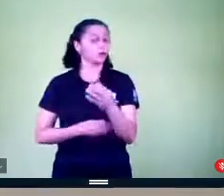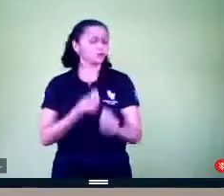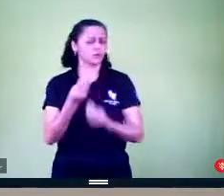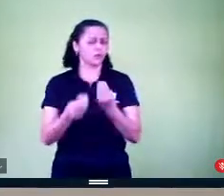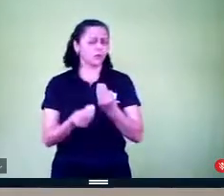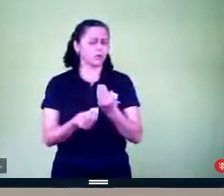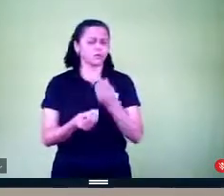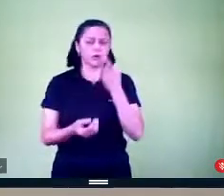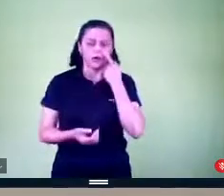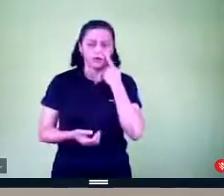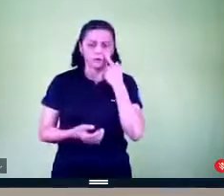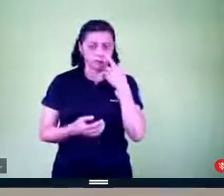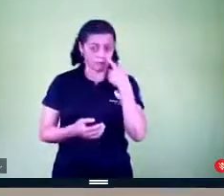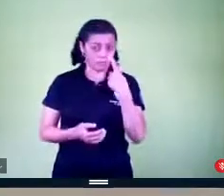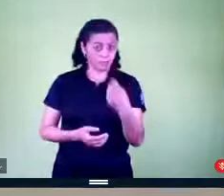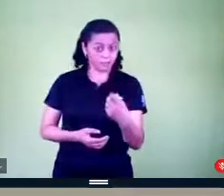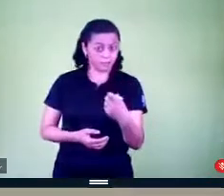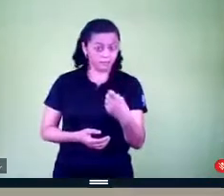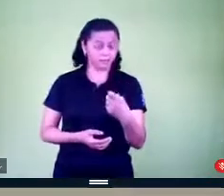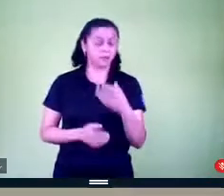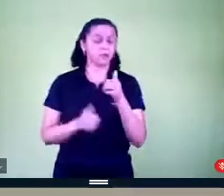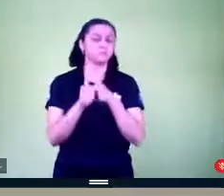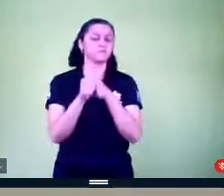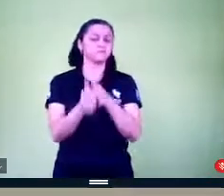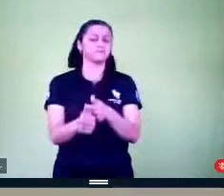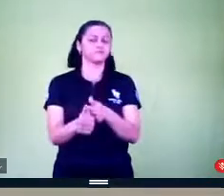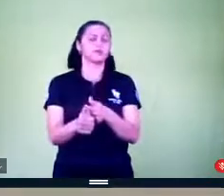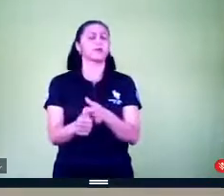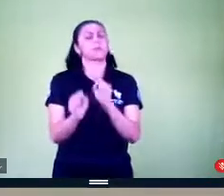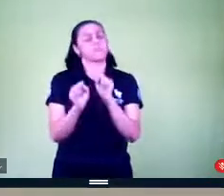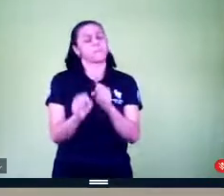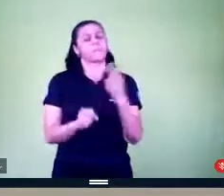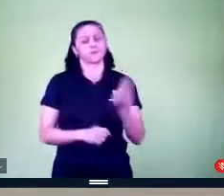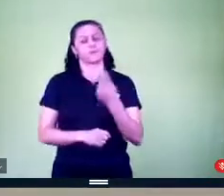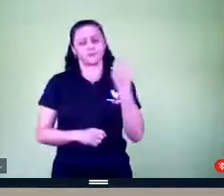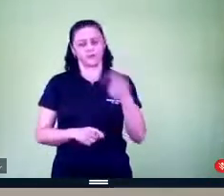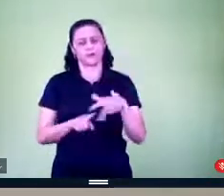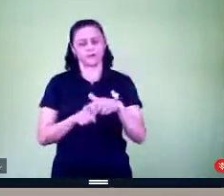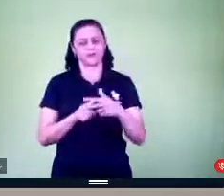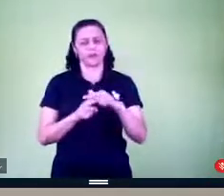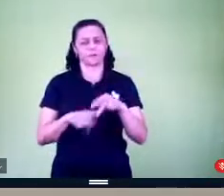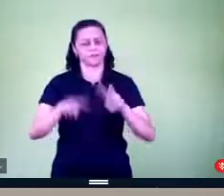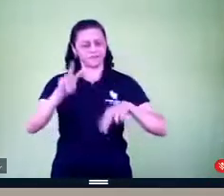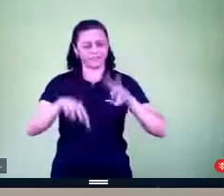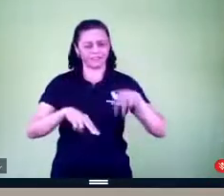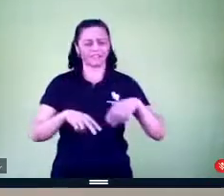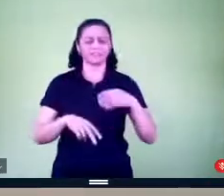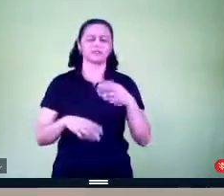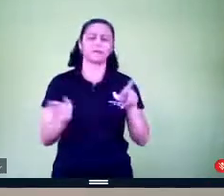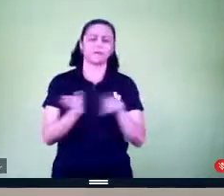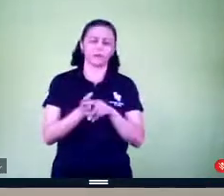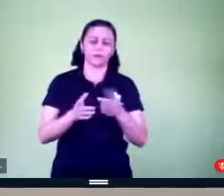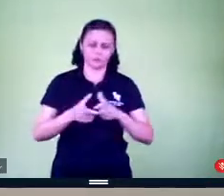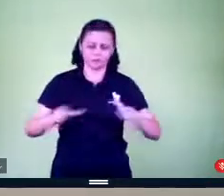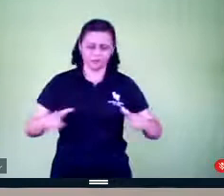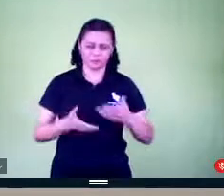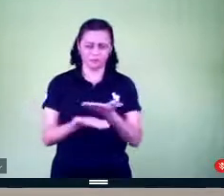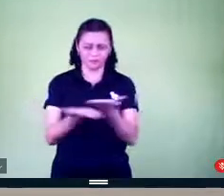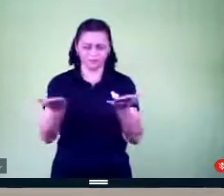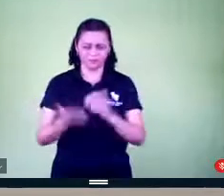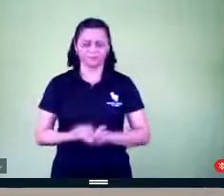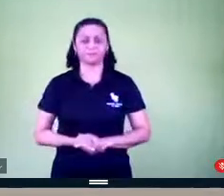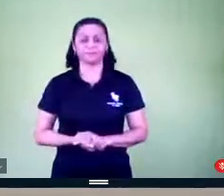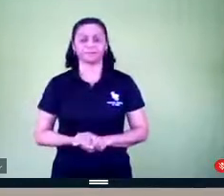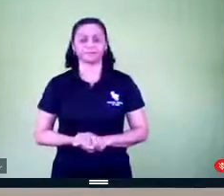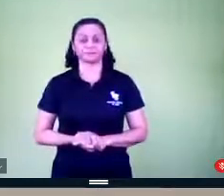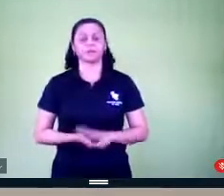muito útil aí, mais uma ferramenta de análise aí de circuitos para você. Show! Olha só, pessoal. Eu tenho aqui uma corrente da fonte de